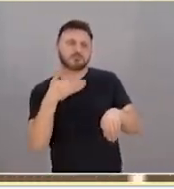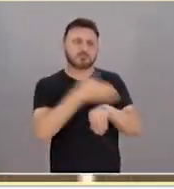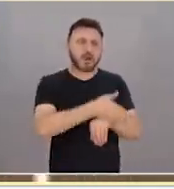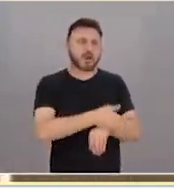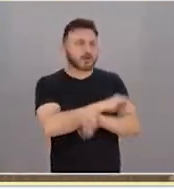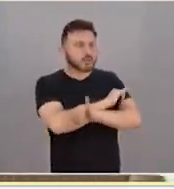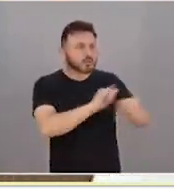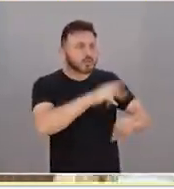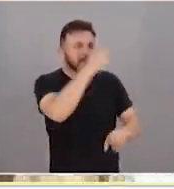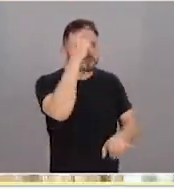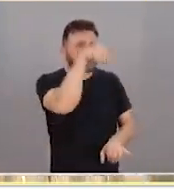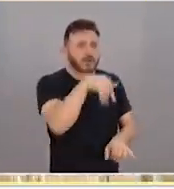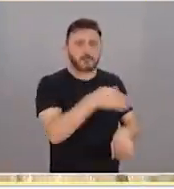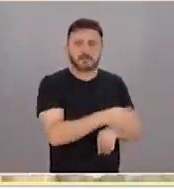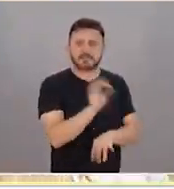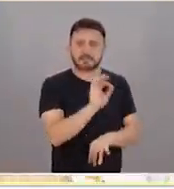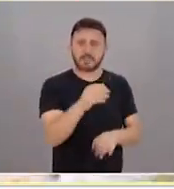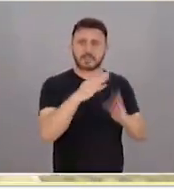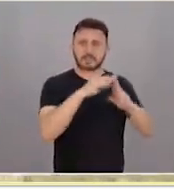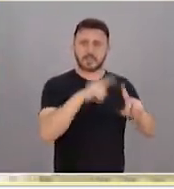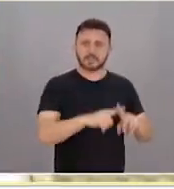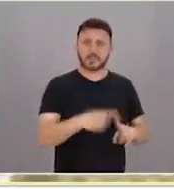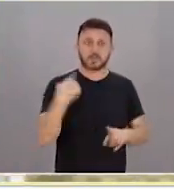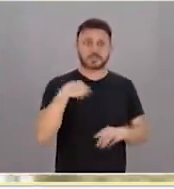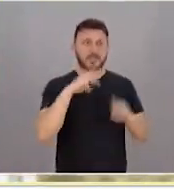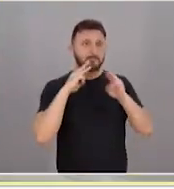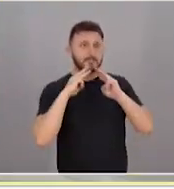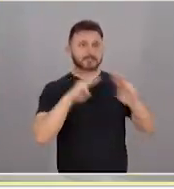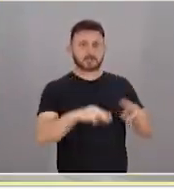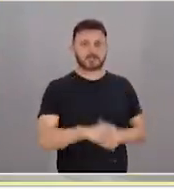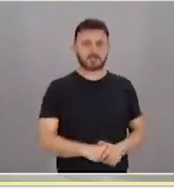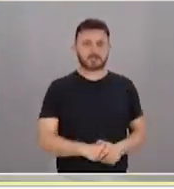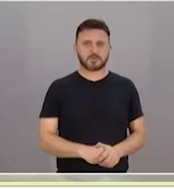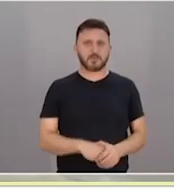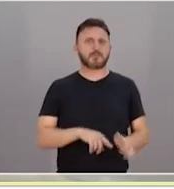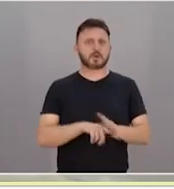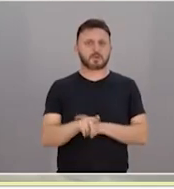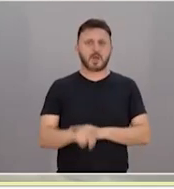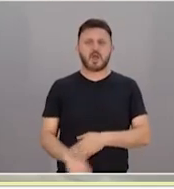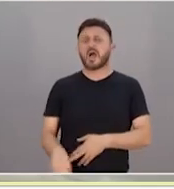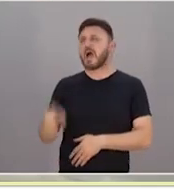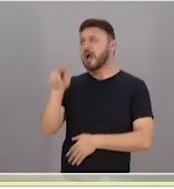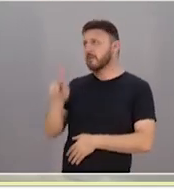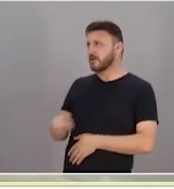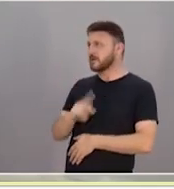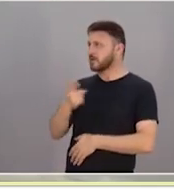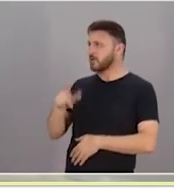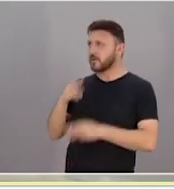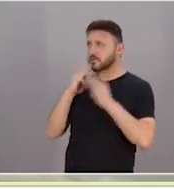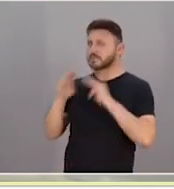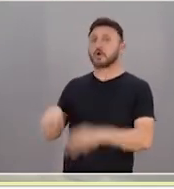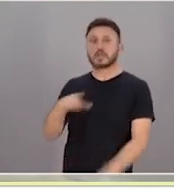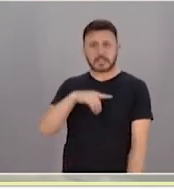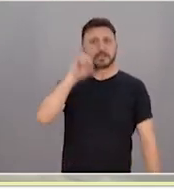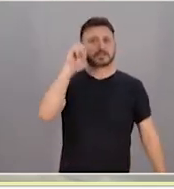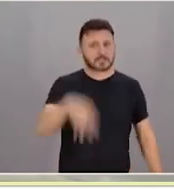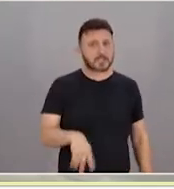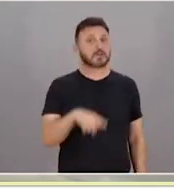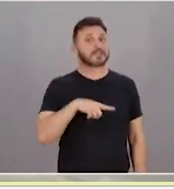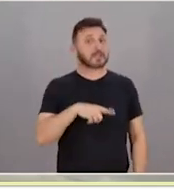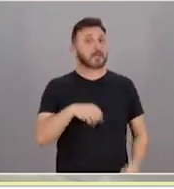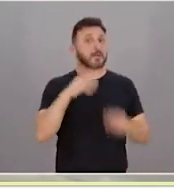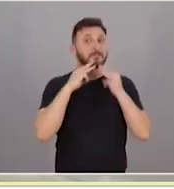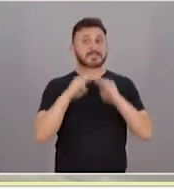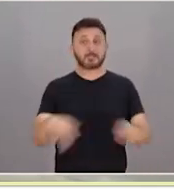missão. Gente, se você pergunta, qual a tua missão? Ih, padre, eu não tenho mais missão. Não, tem sim. Você tem uma missão nata